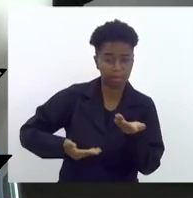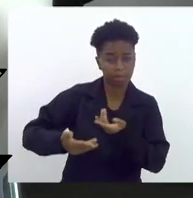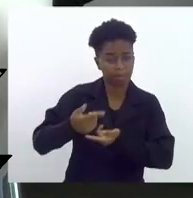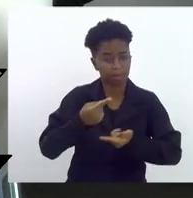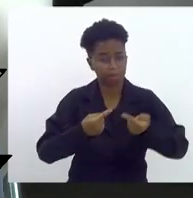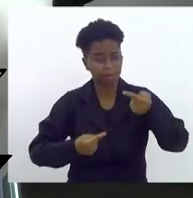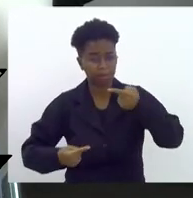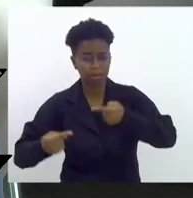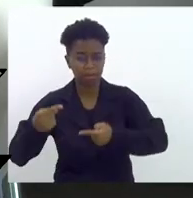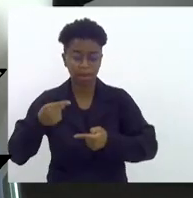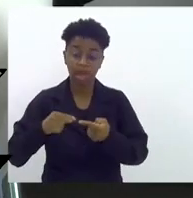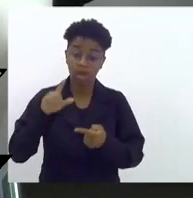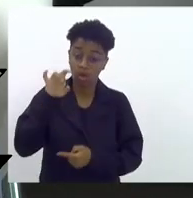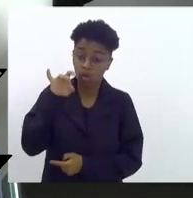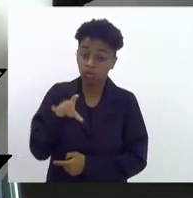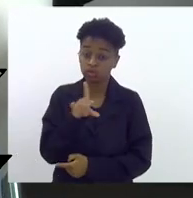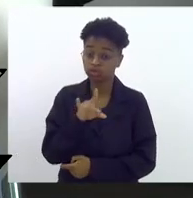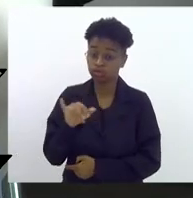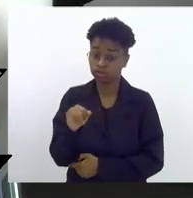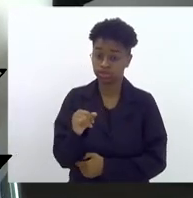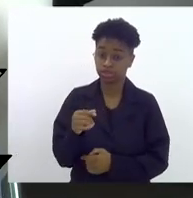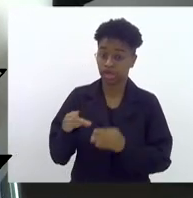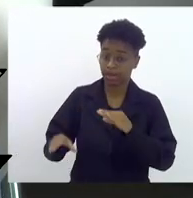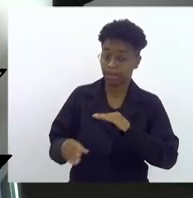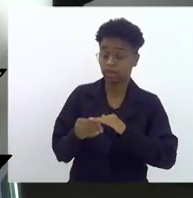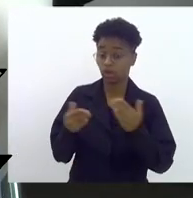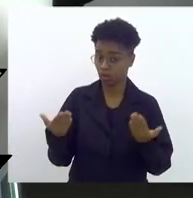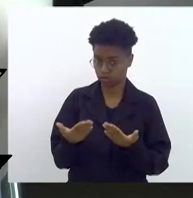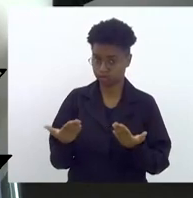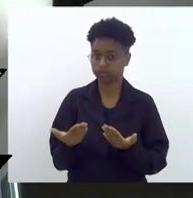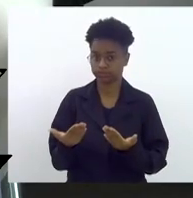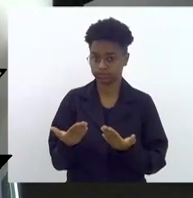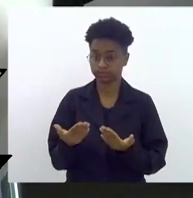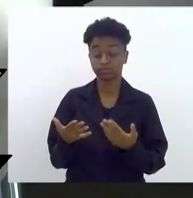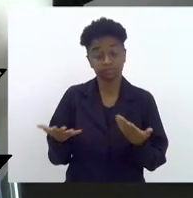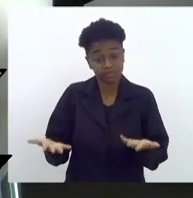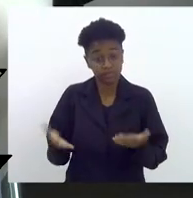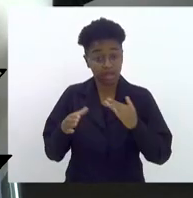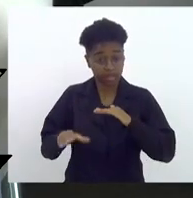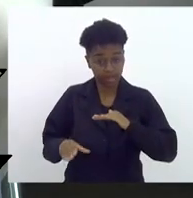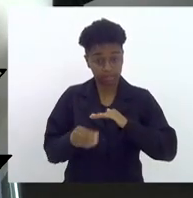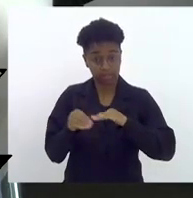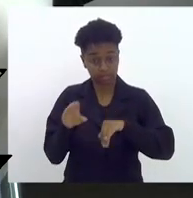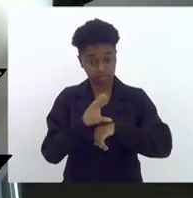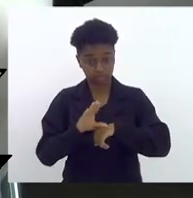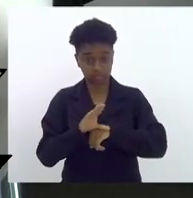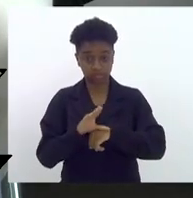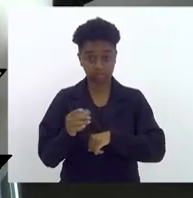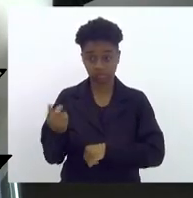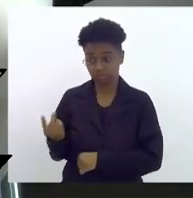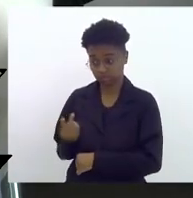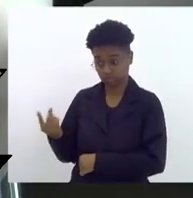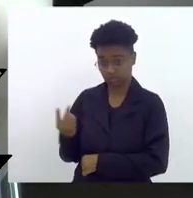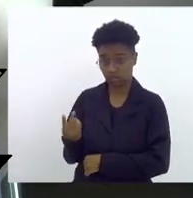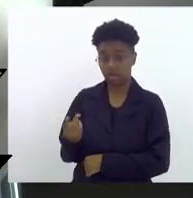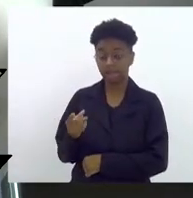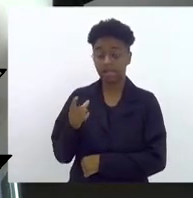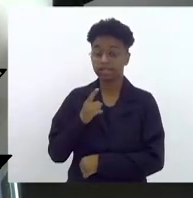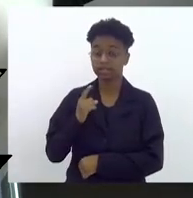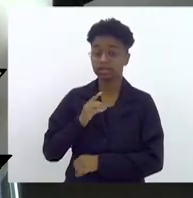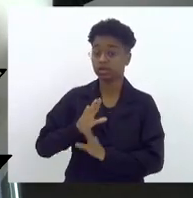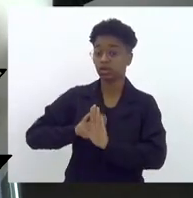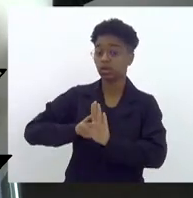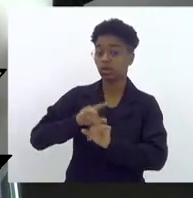dia para receber emenda na emenda constitucional é hoje essa emenda constitucional do Malafaia comigo se respaldou exatamente